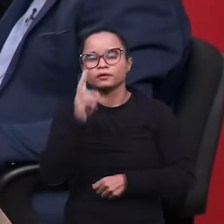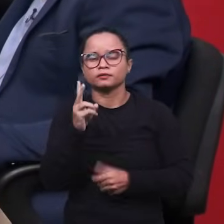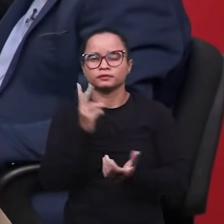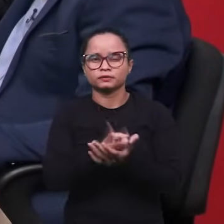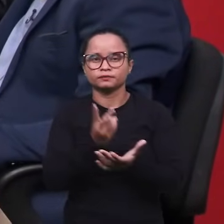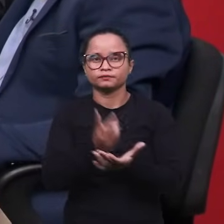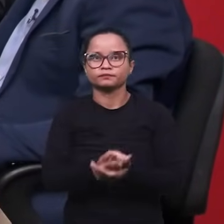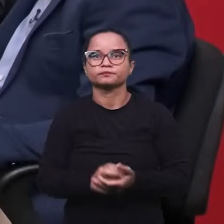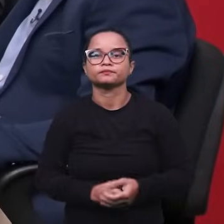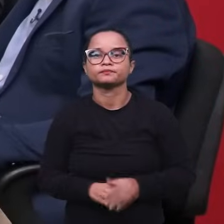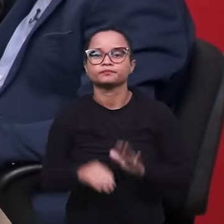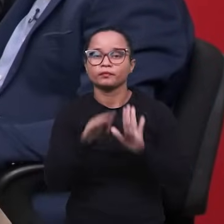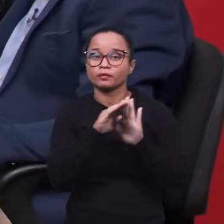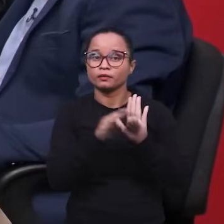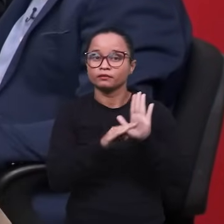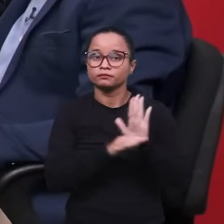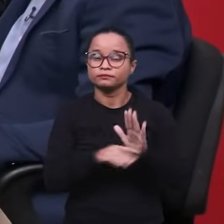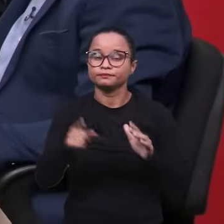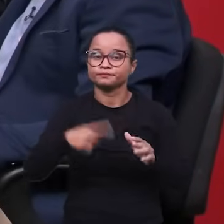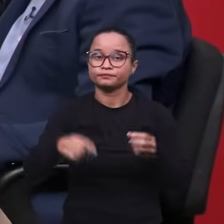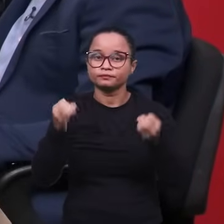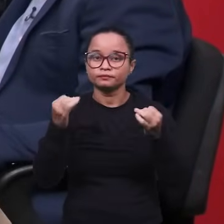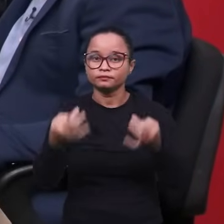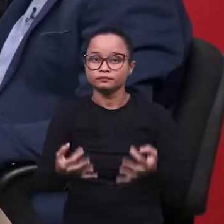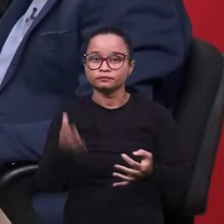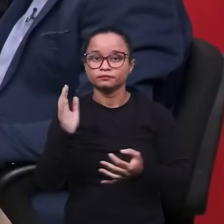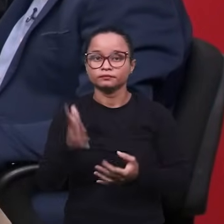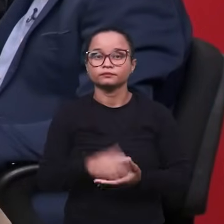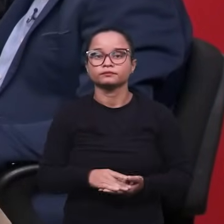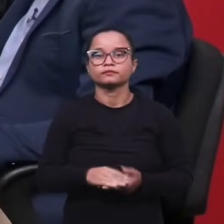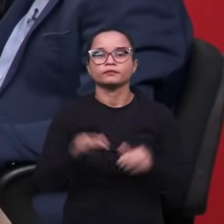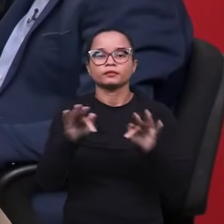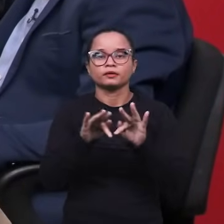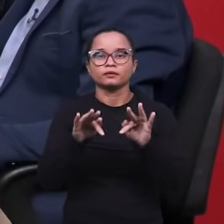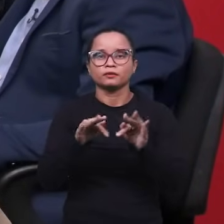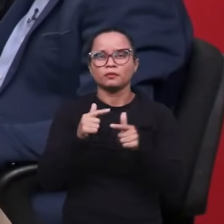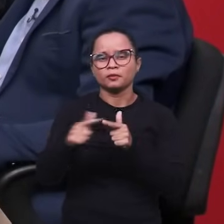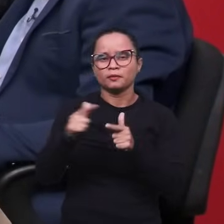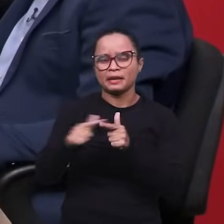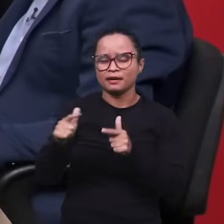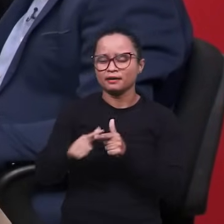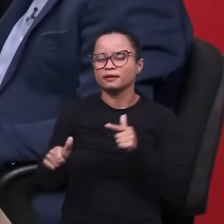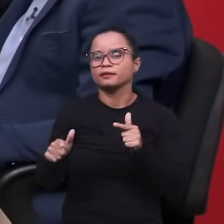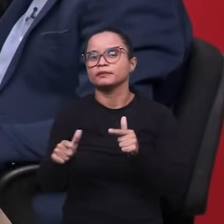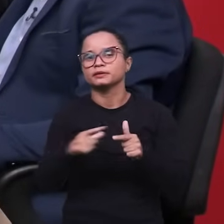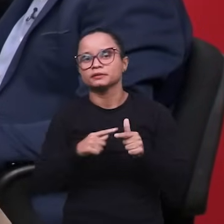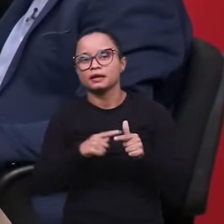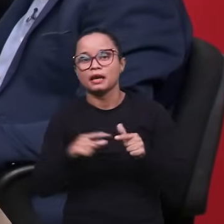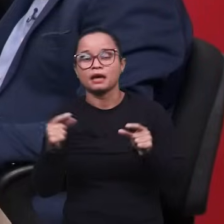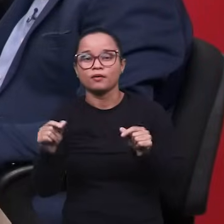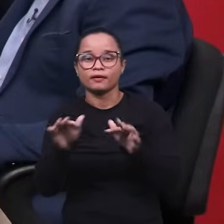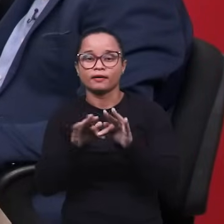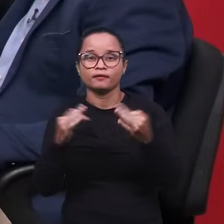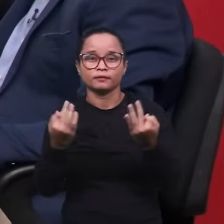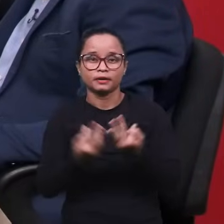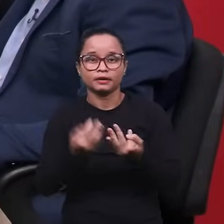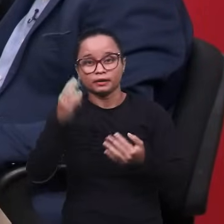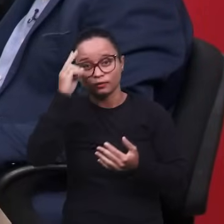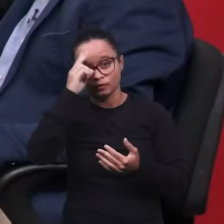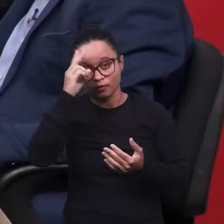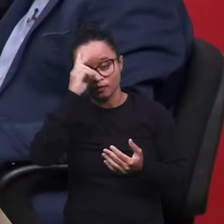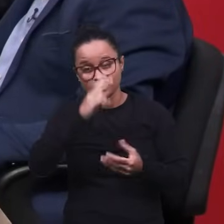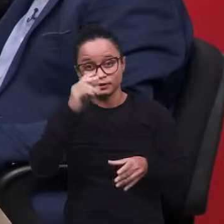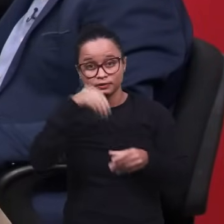assistindo sempre esse programa, falando sobre problemas enfrentados por famílias cujas histórias estão registradas na